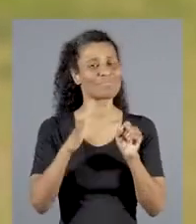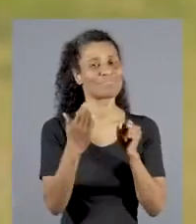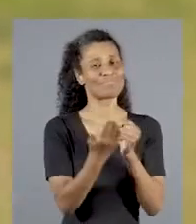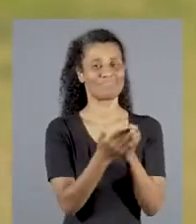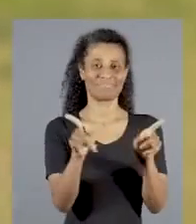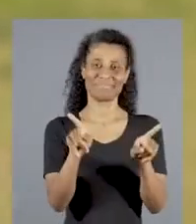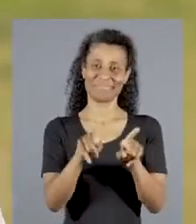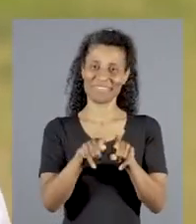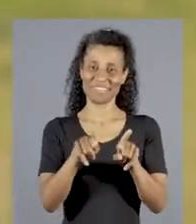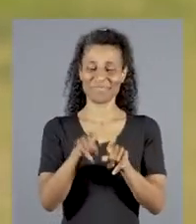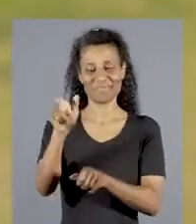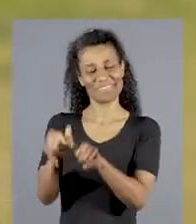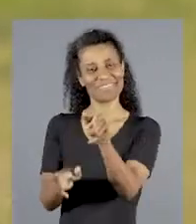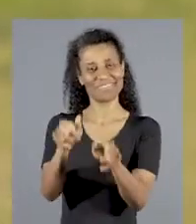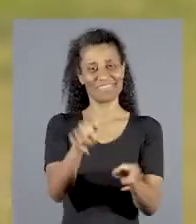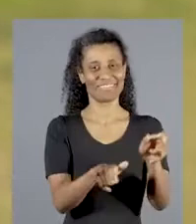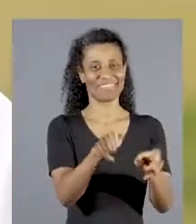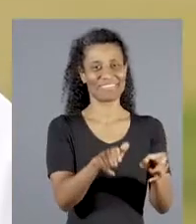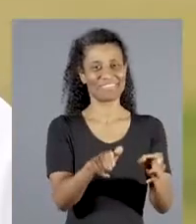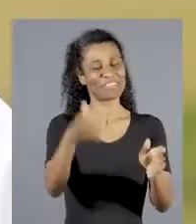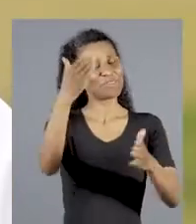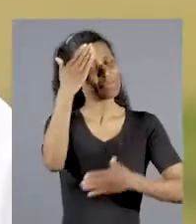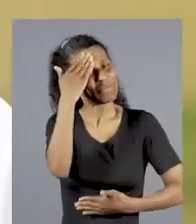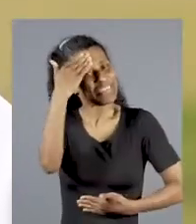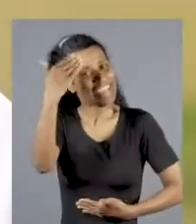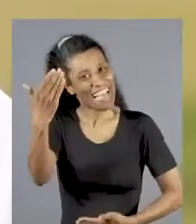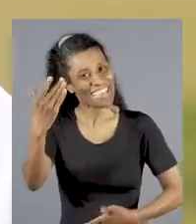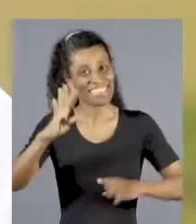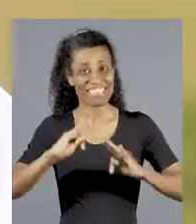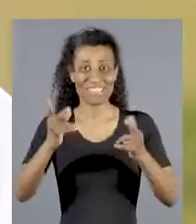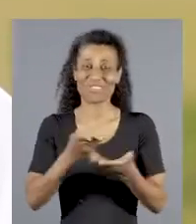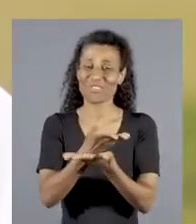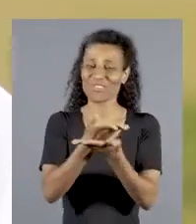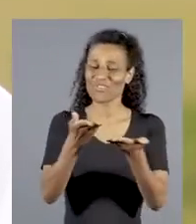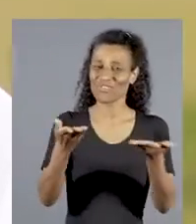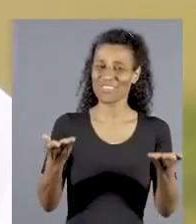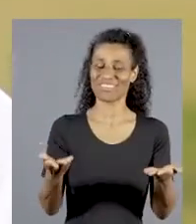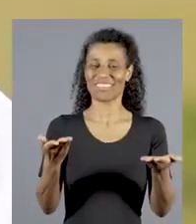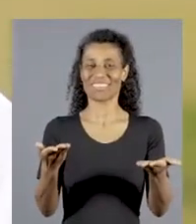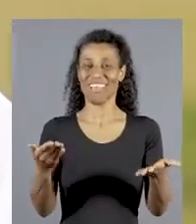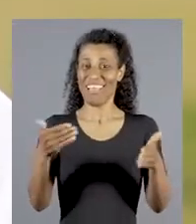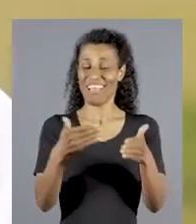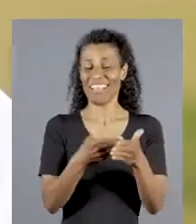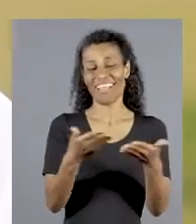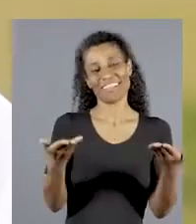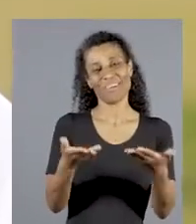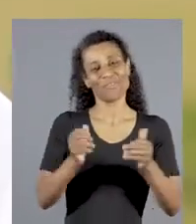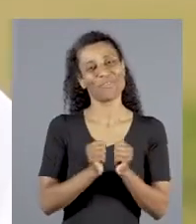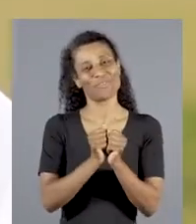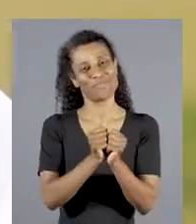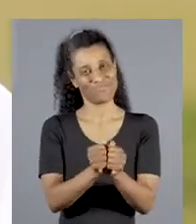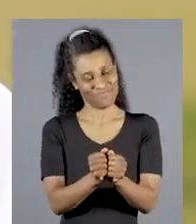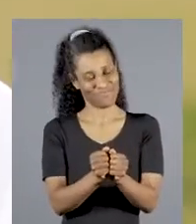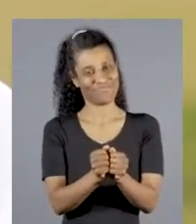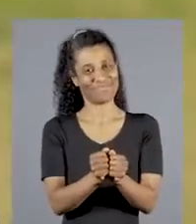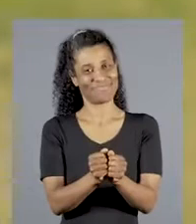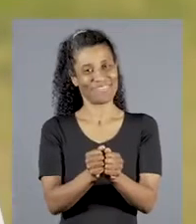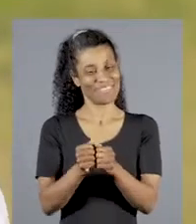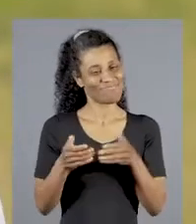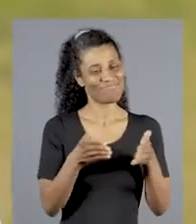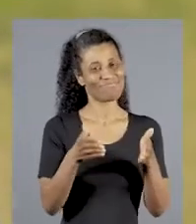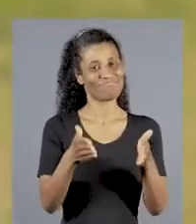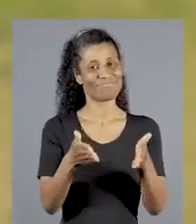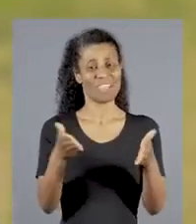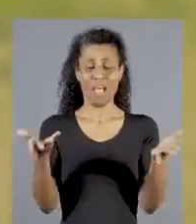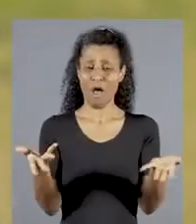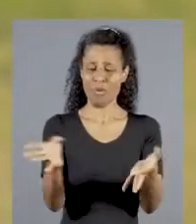todos os bairros e de todas as pessoas. O meu muito obrigado a todos que nos acompanharam nesta caminhada.